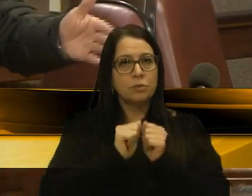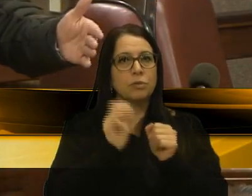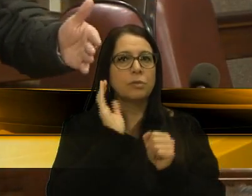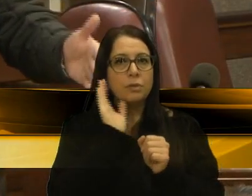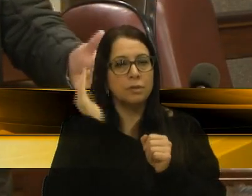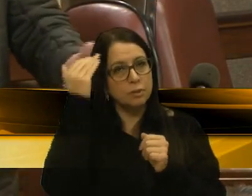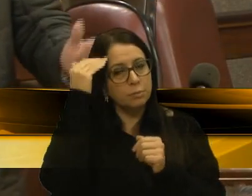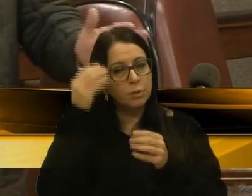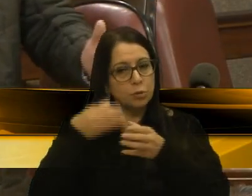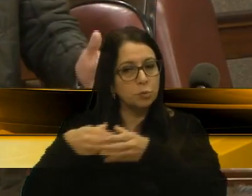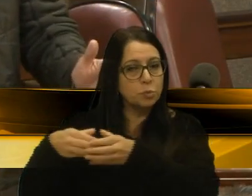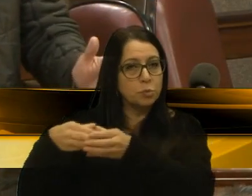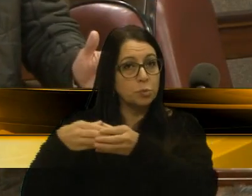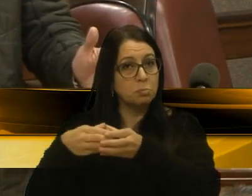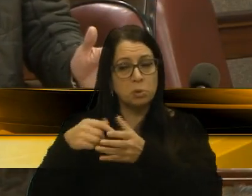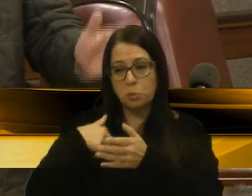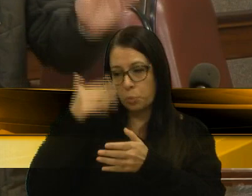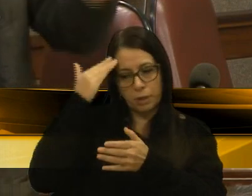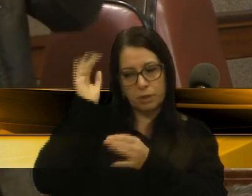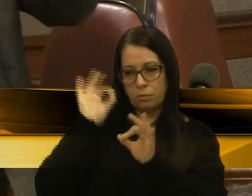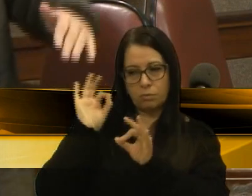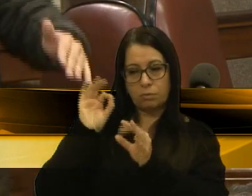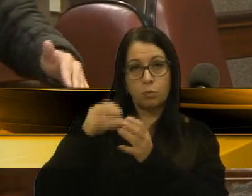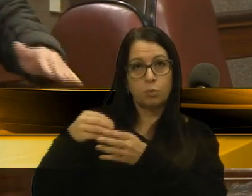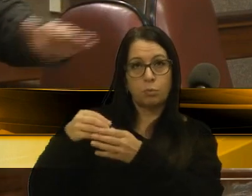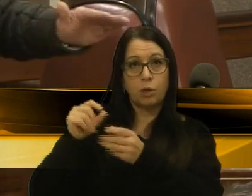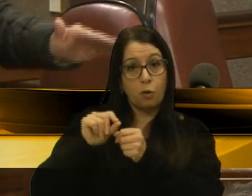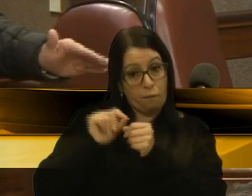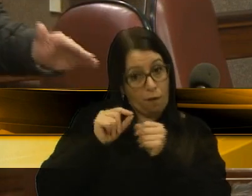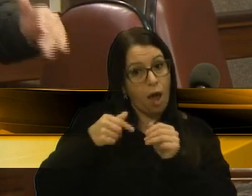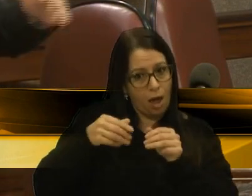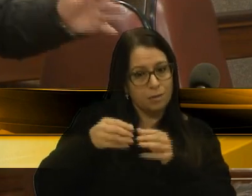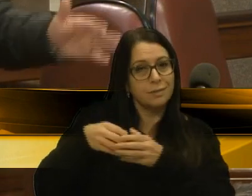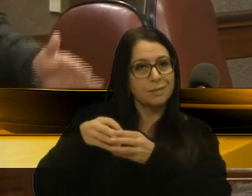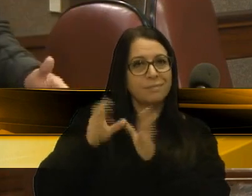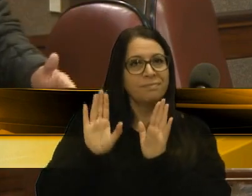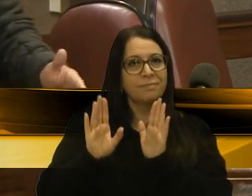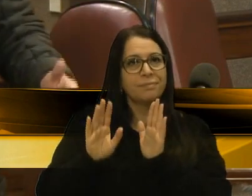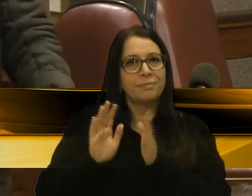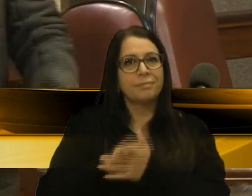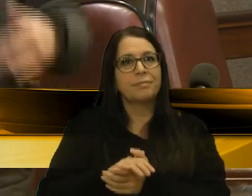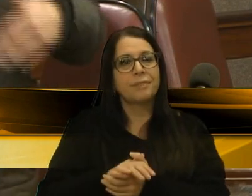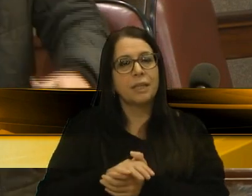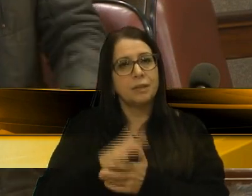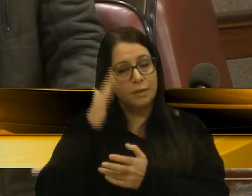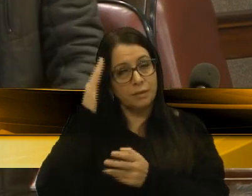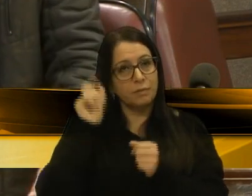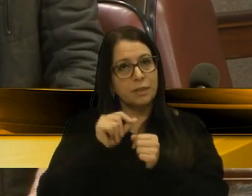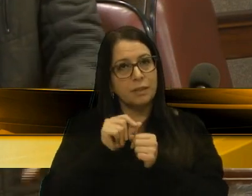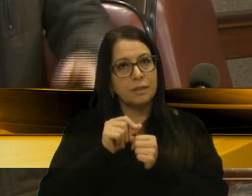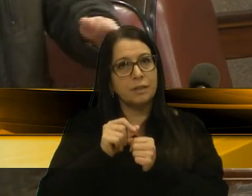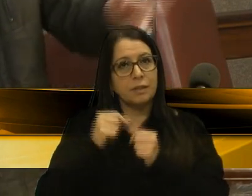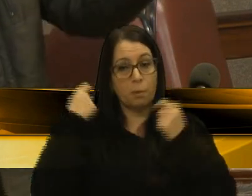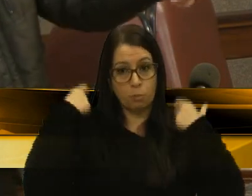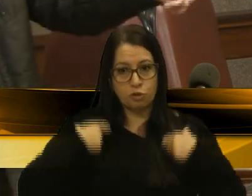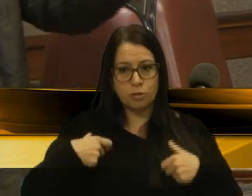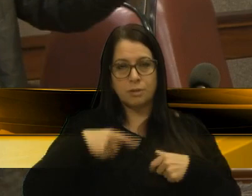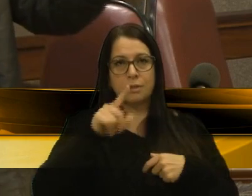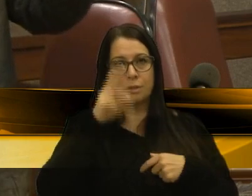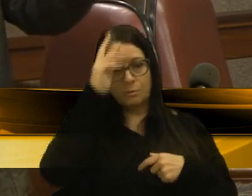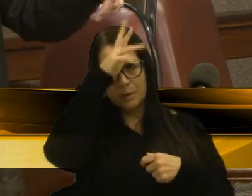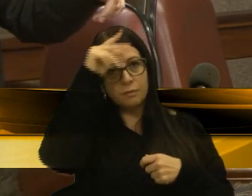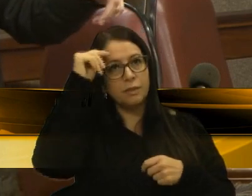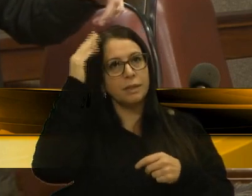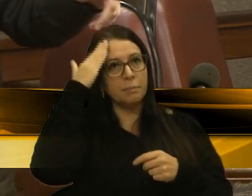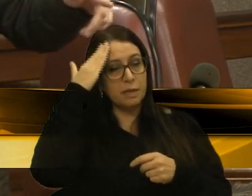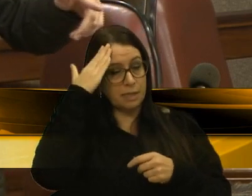Maier em turismo, eu não entendo de turismo, eu faço turismo, isso eu sei fazer. Botar minha mochila nas costas. Aliás, o prefeito Daniel Guerra